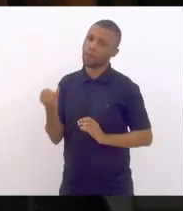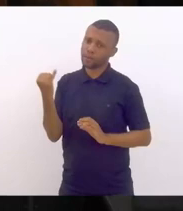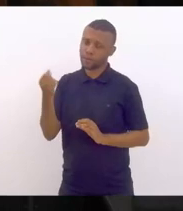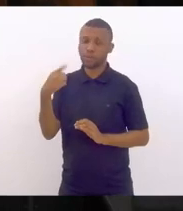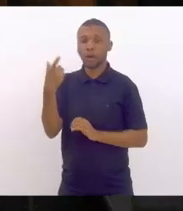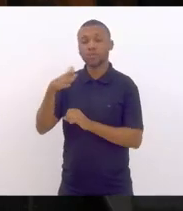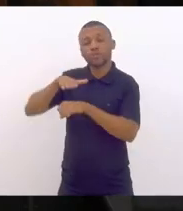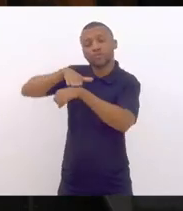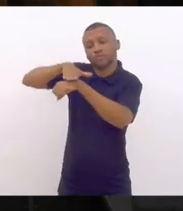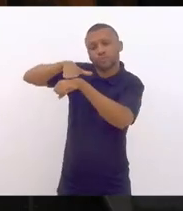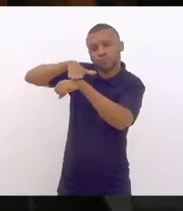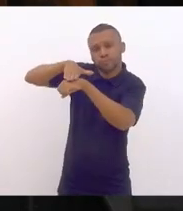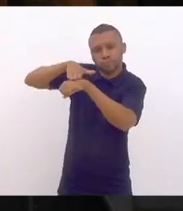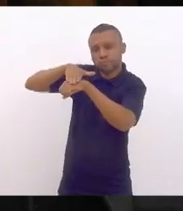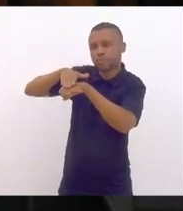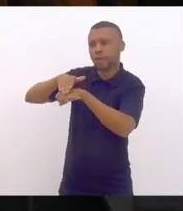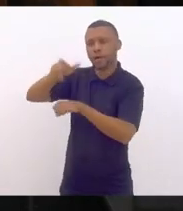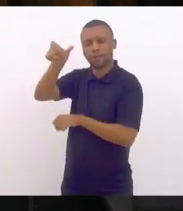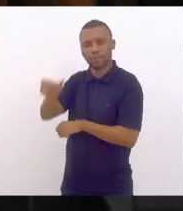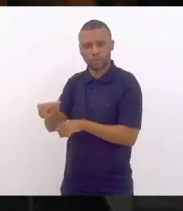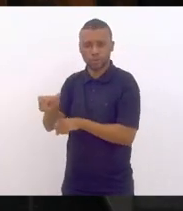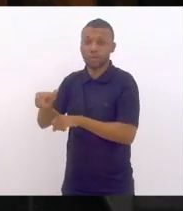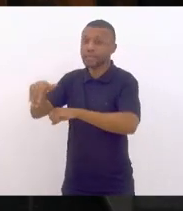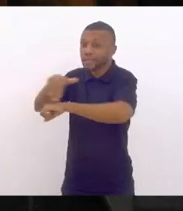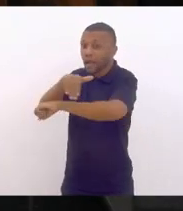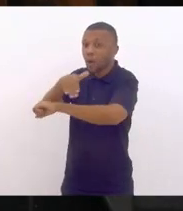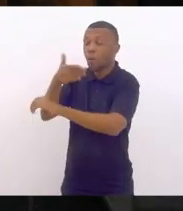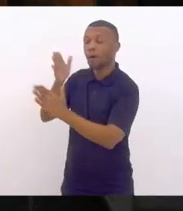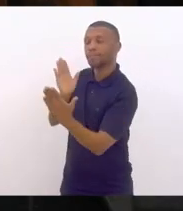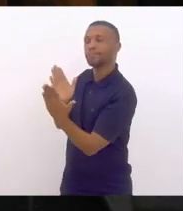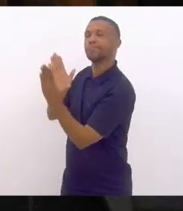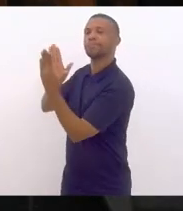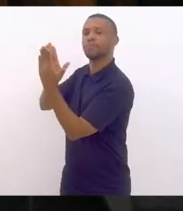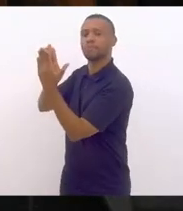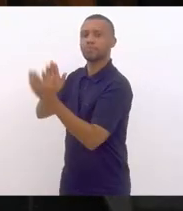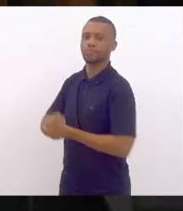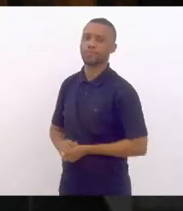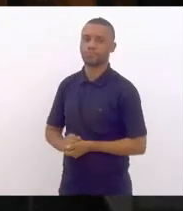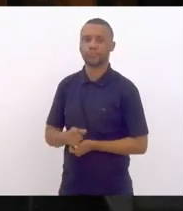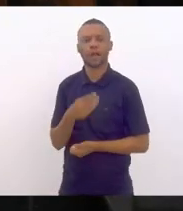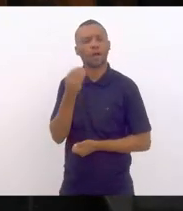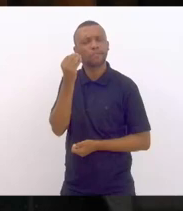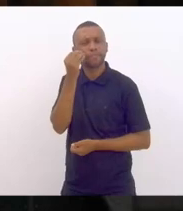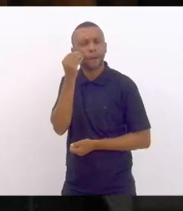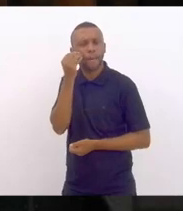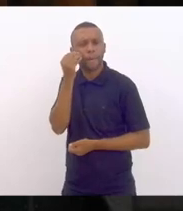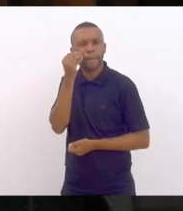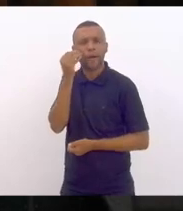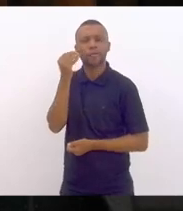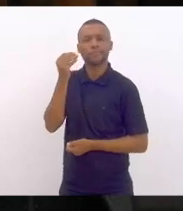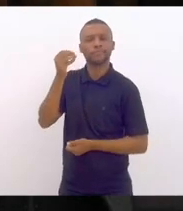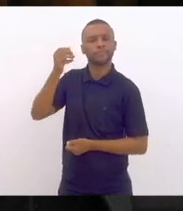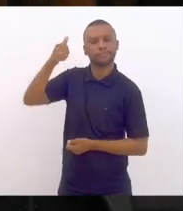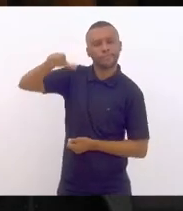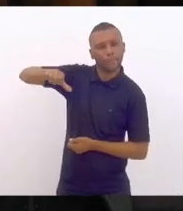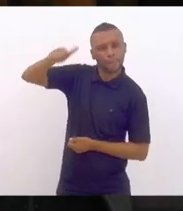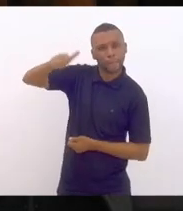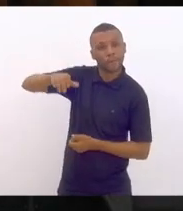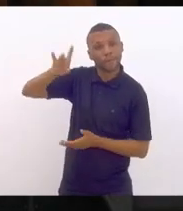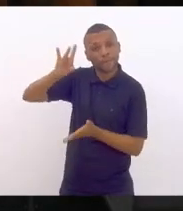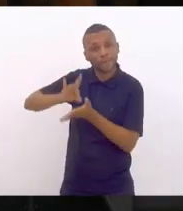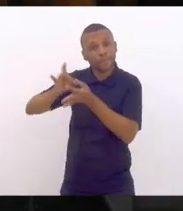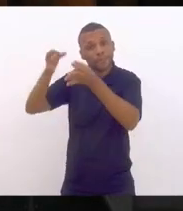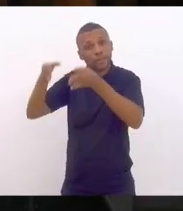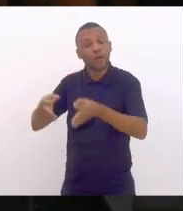com o cidadão nas ruas eu verifico que realmente o